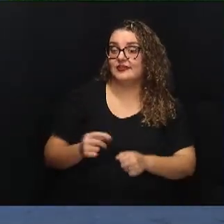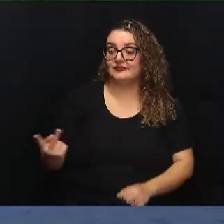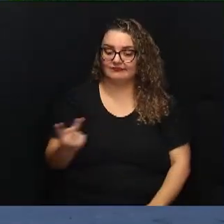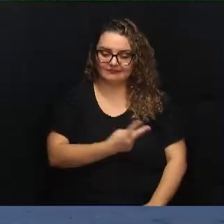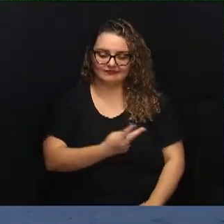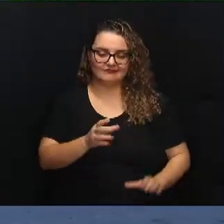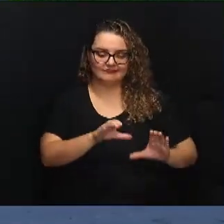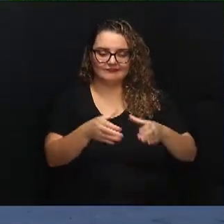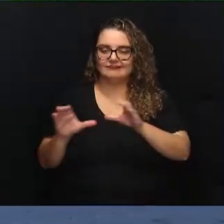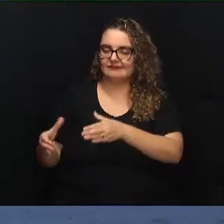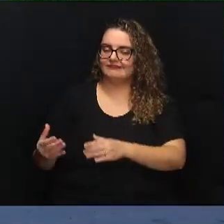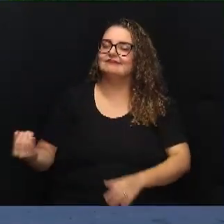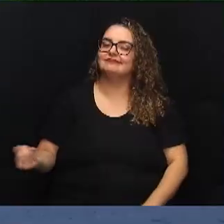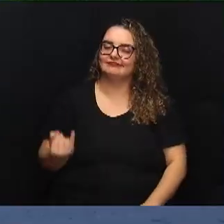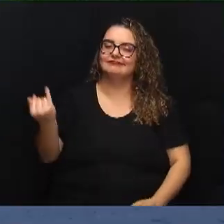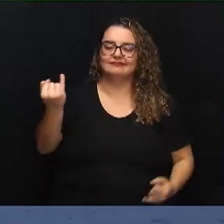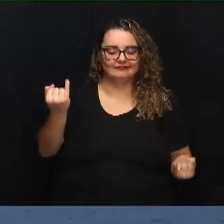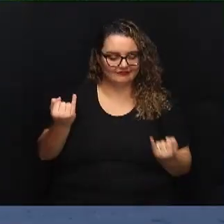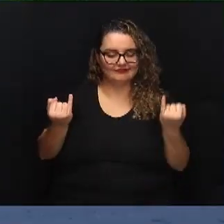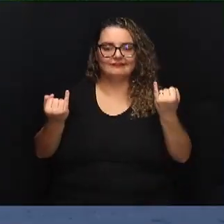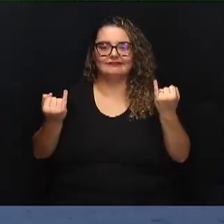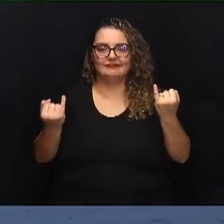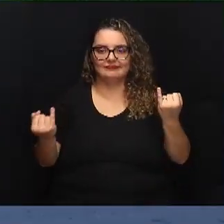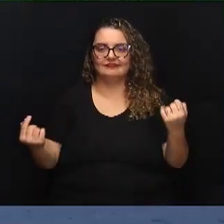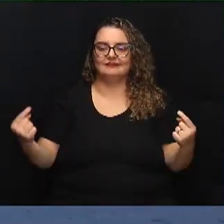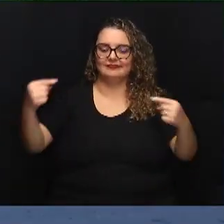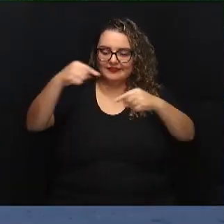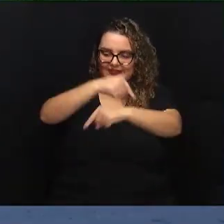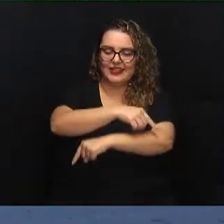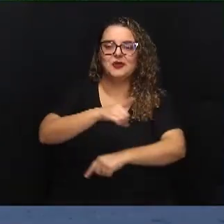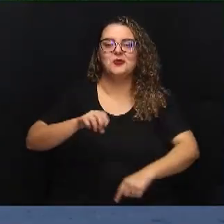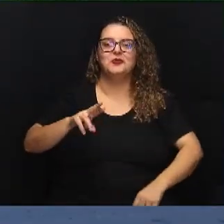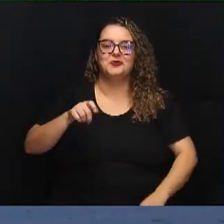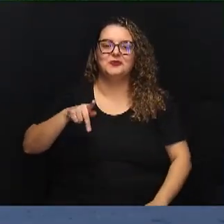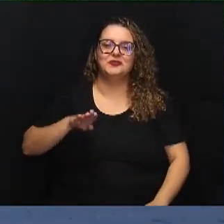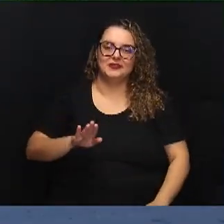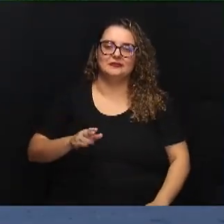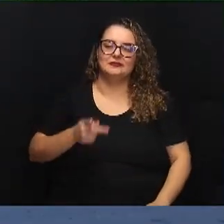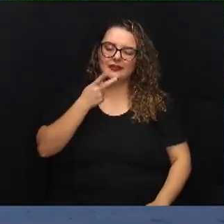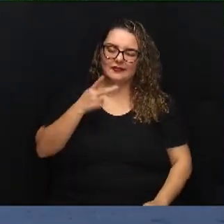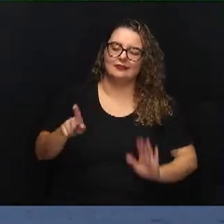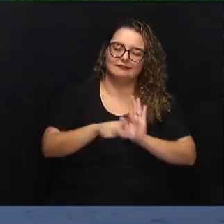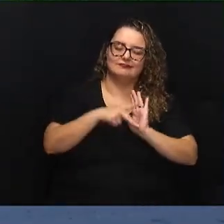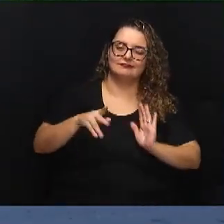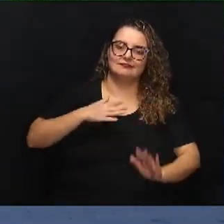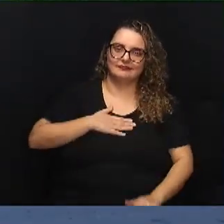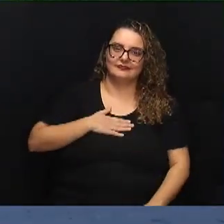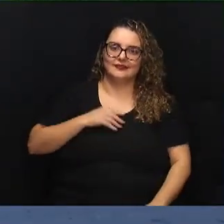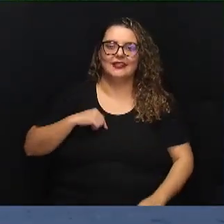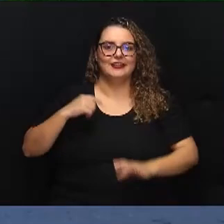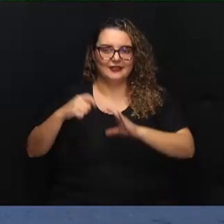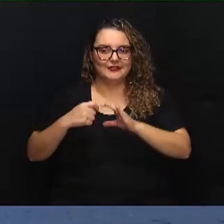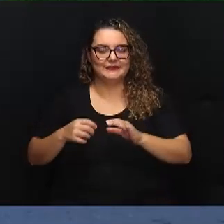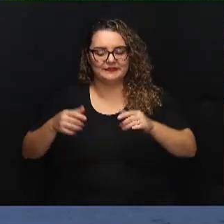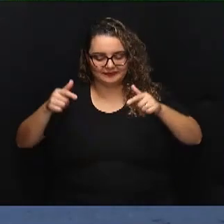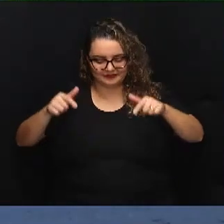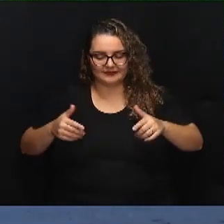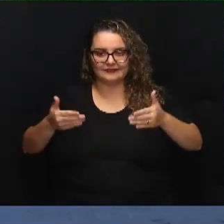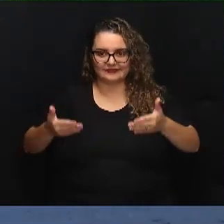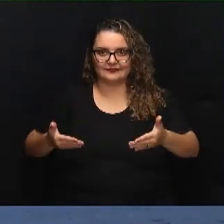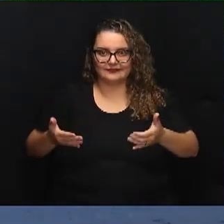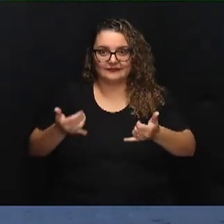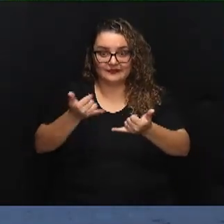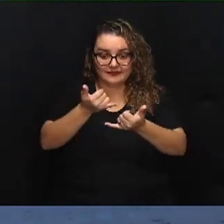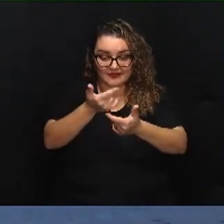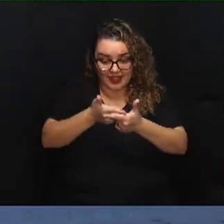sejam essenciais para que o outro tenha um derby para chamar de seu. E eu escolhi gravar exatamente na